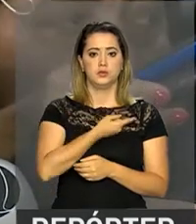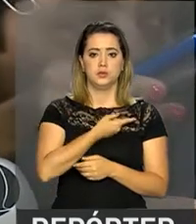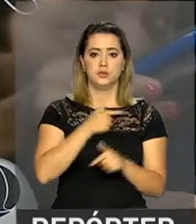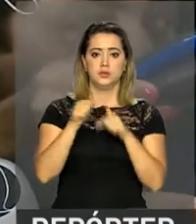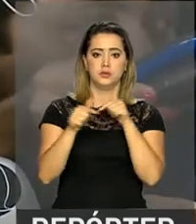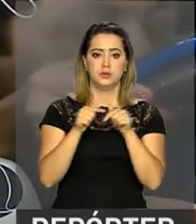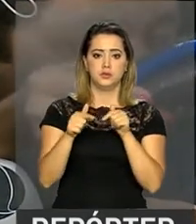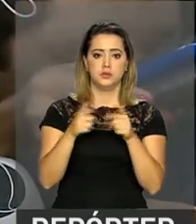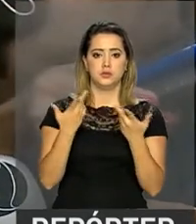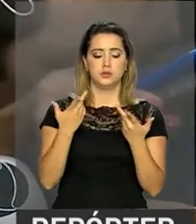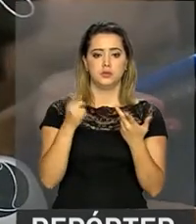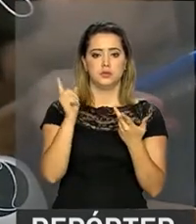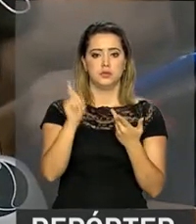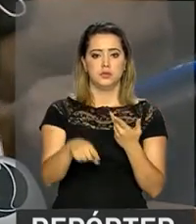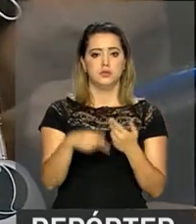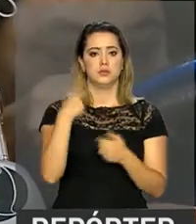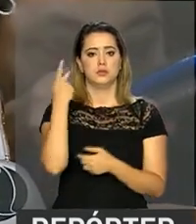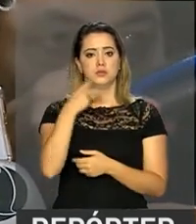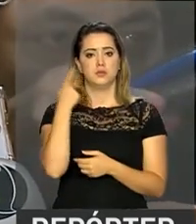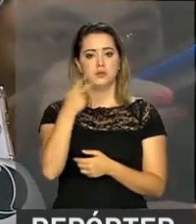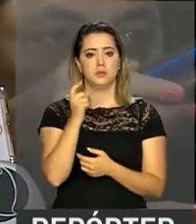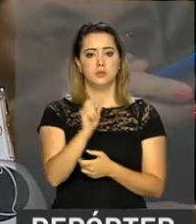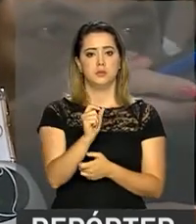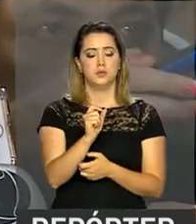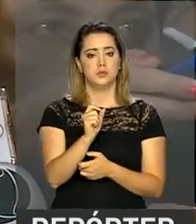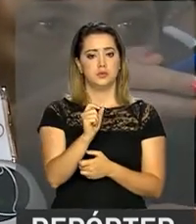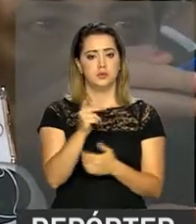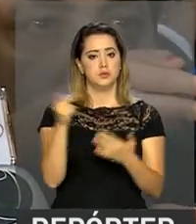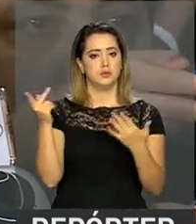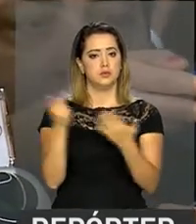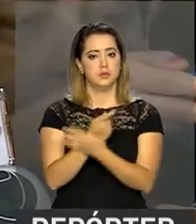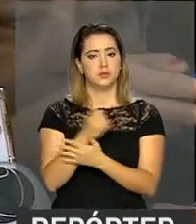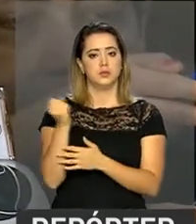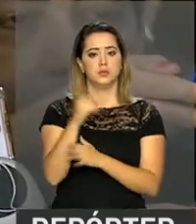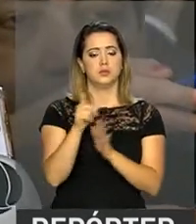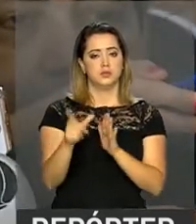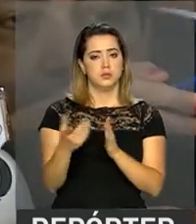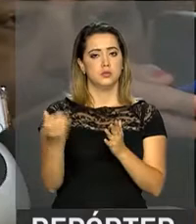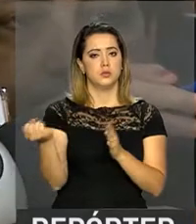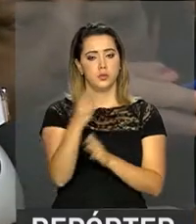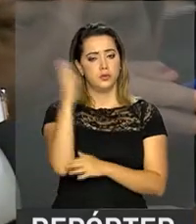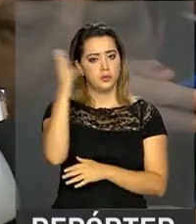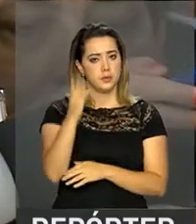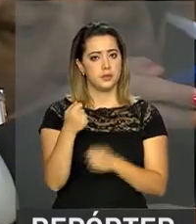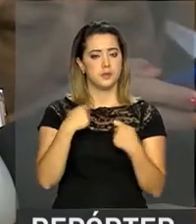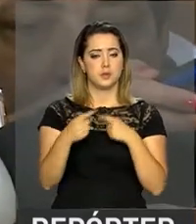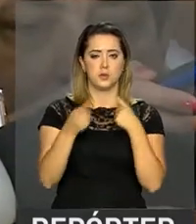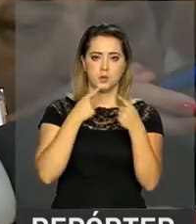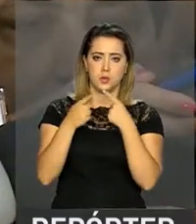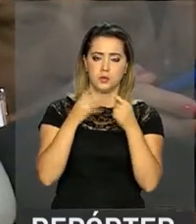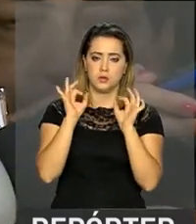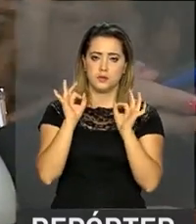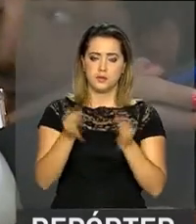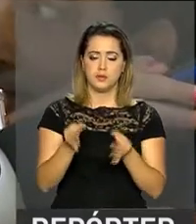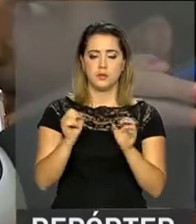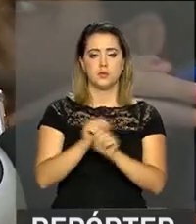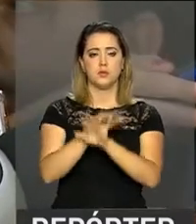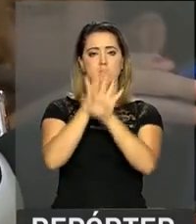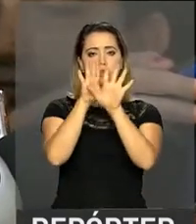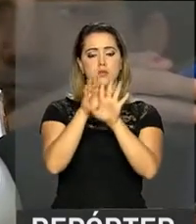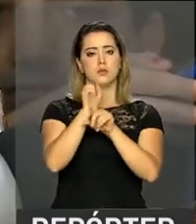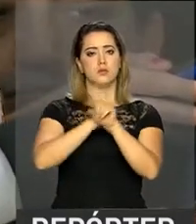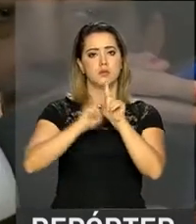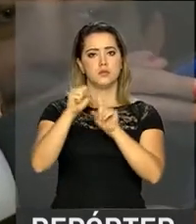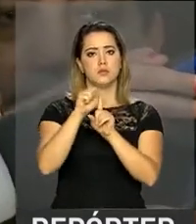papel, como políticos que querem, de fato, reformar o Brasil, a gente precisa dialogar de forma muito clara com a